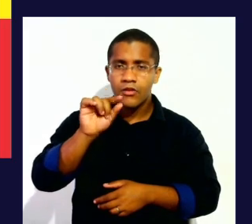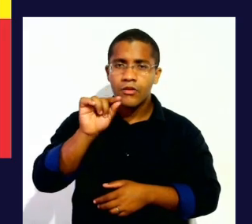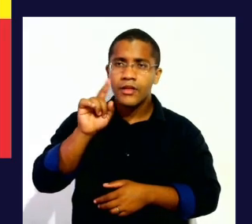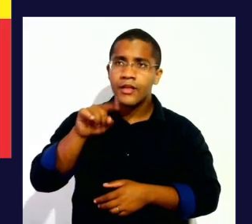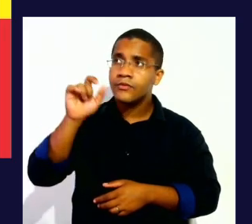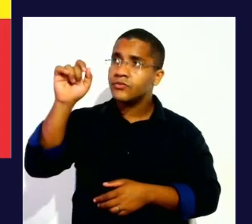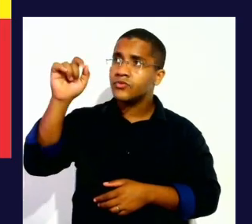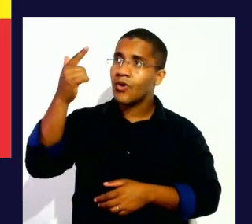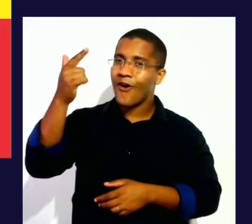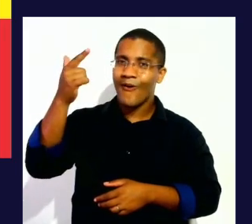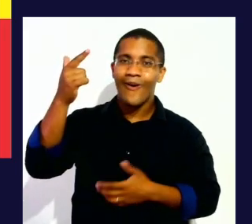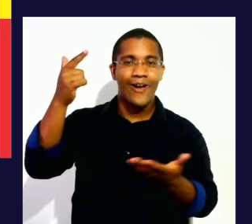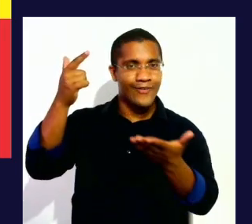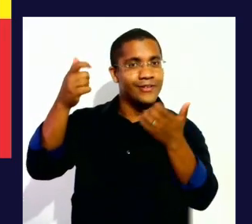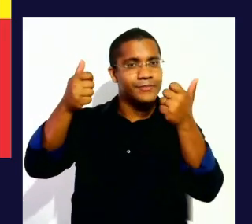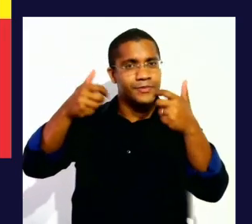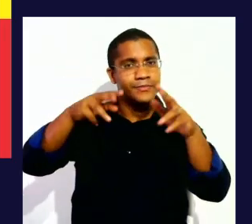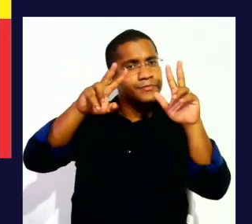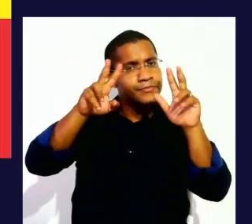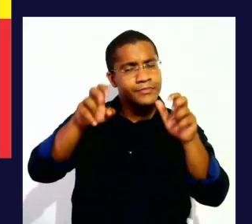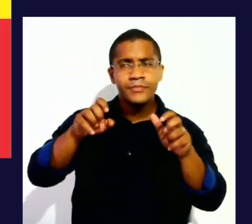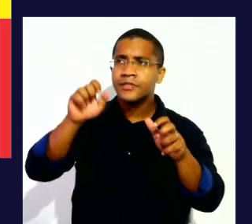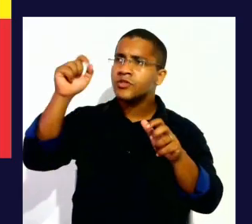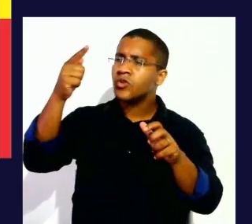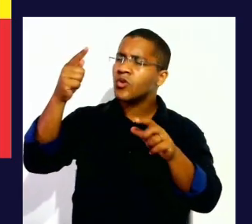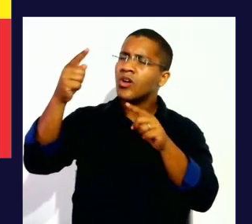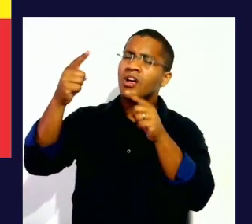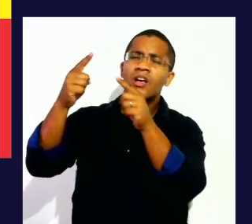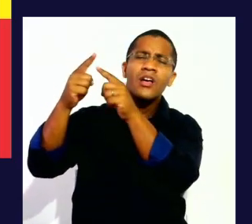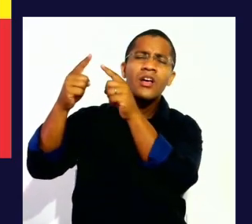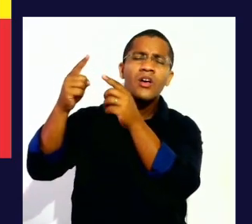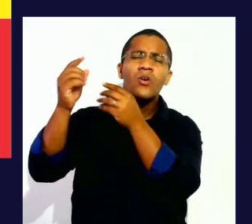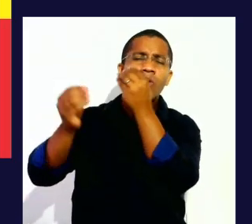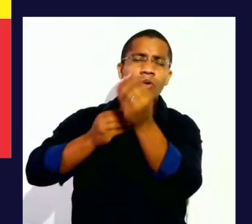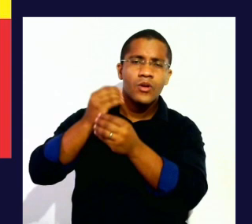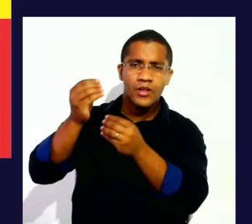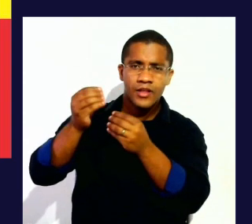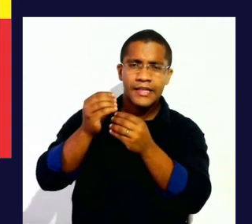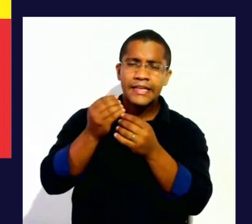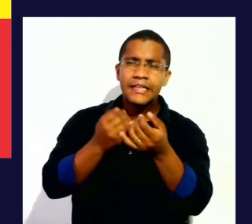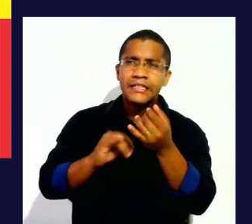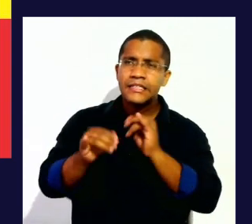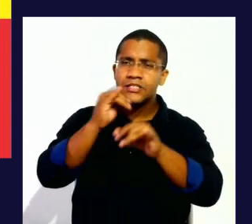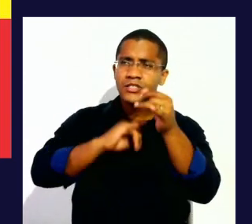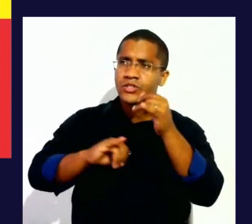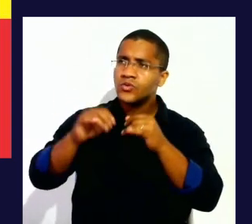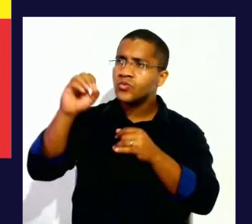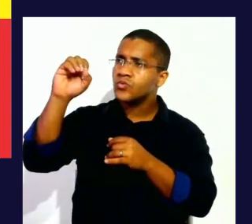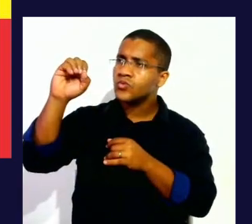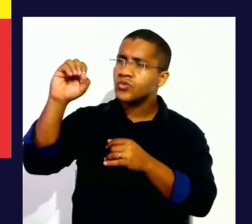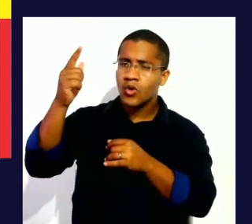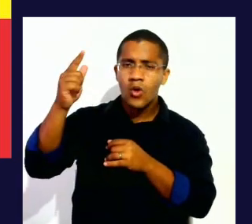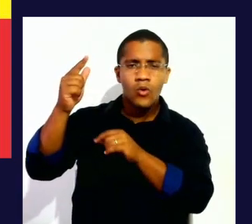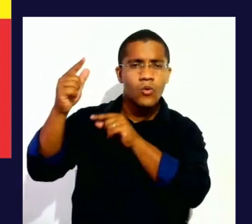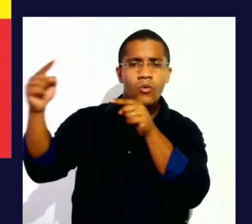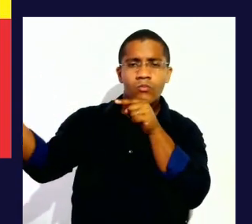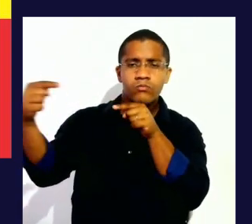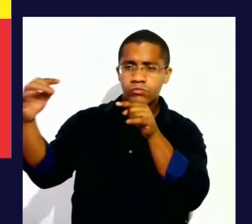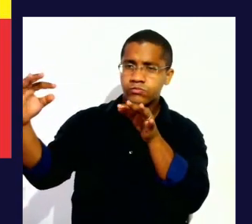falar sobre a energia solar. O conceito de energia solar diz o seguinte, né? Que ele vai